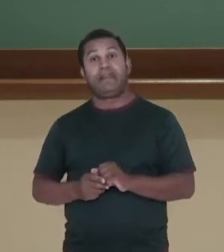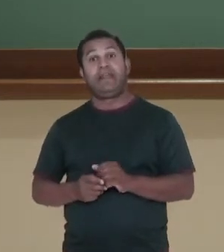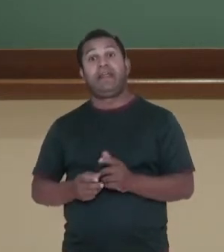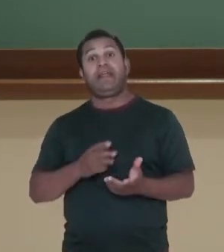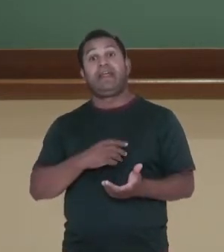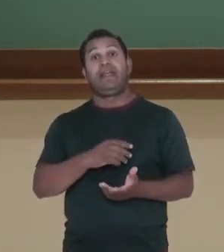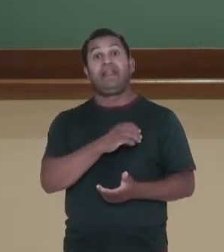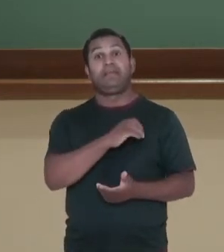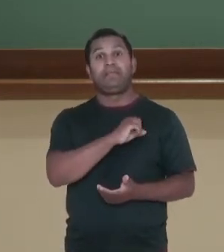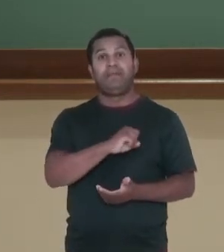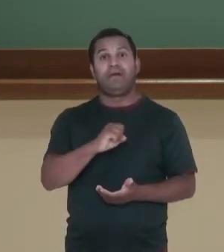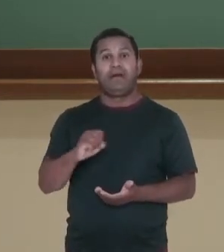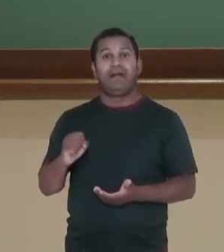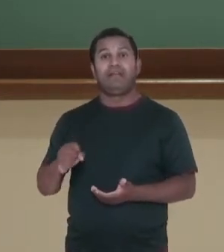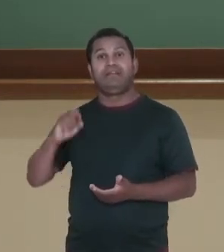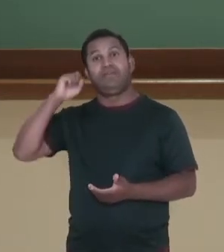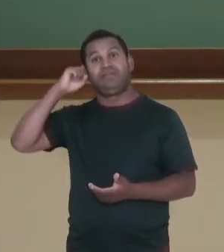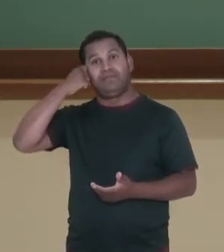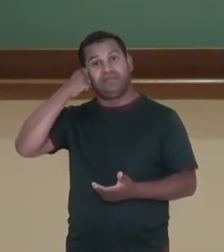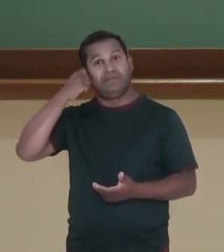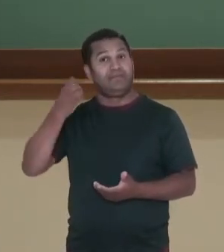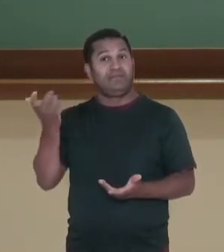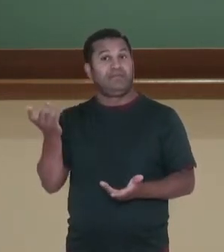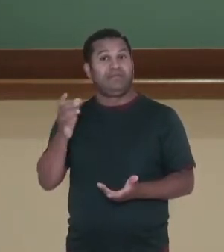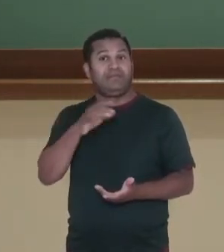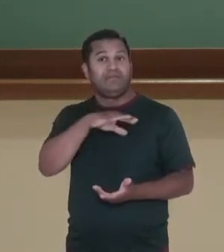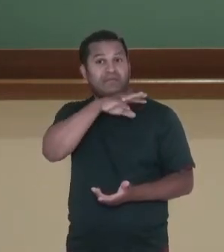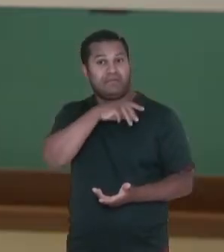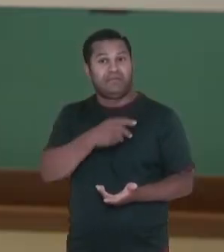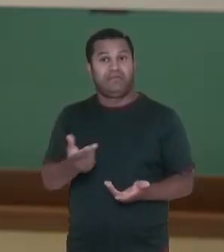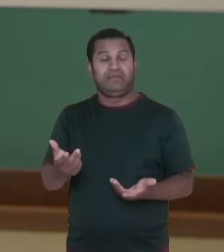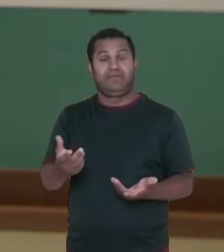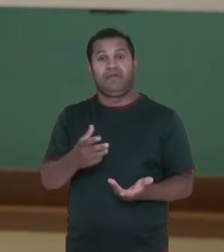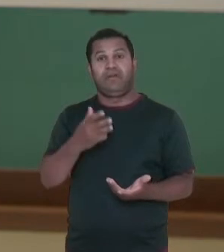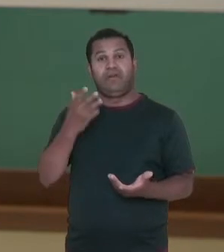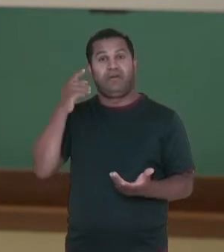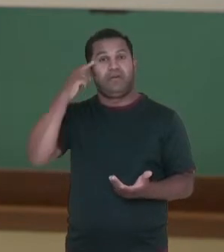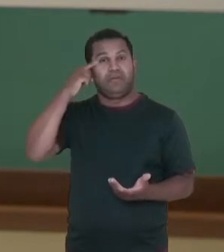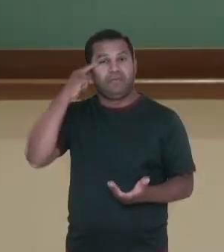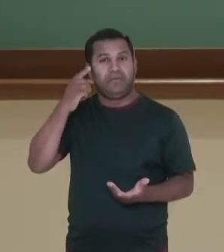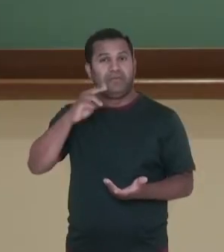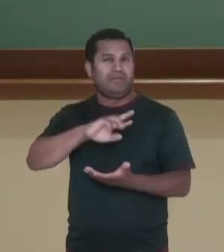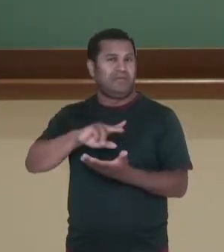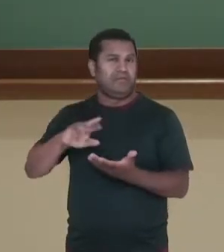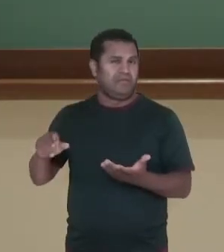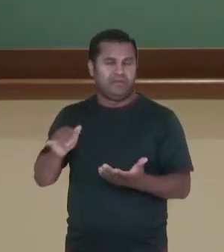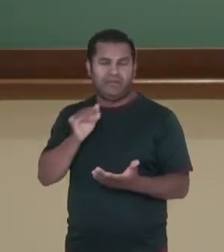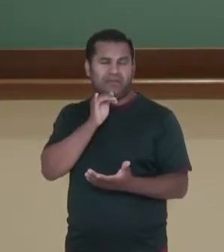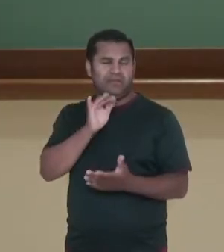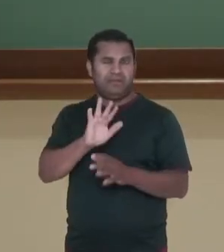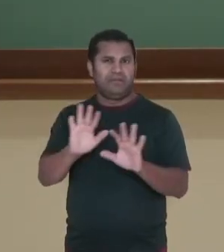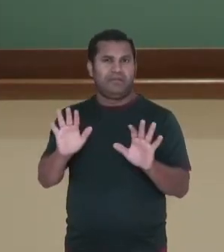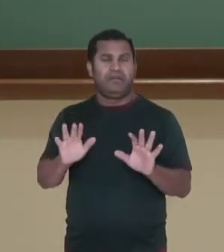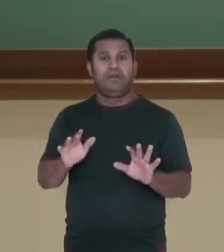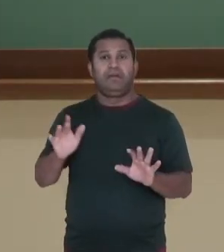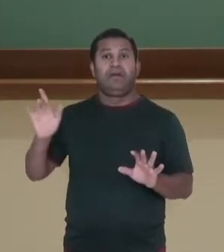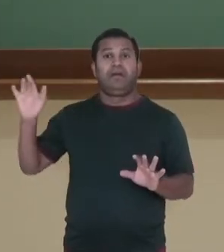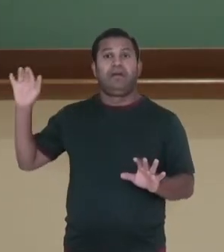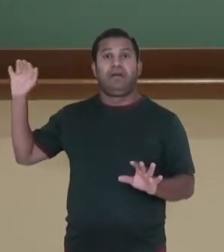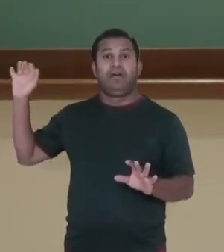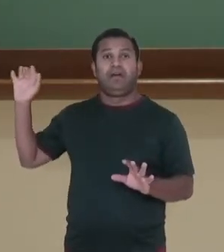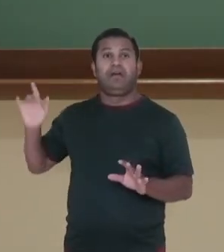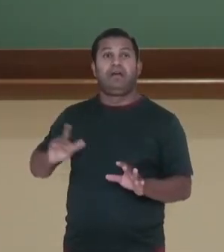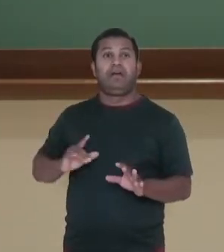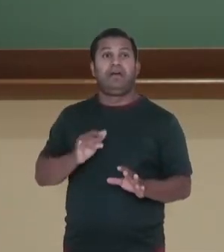desses indivíduos, mas eu posso fazer com que eles sejam estéreis, né, esterilização